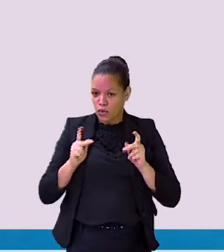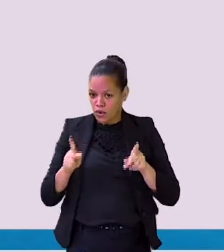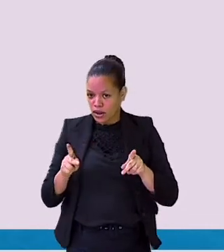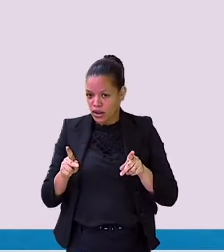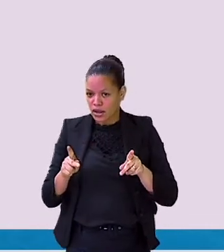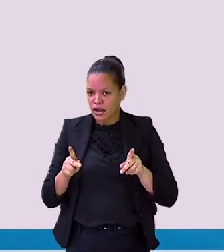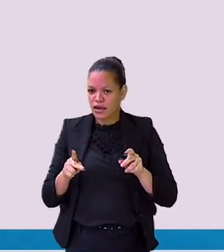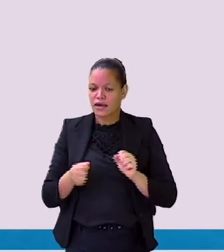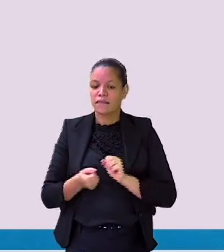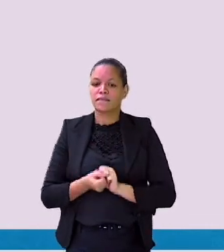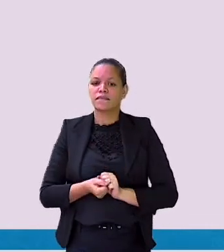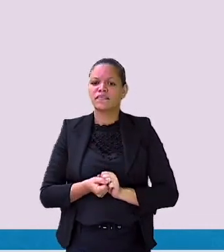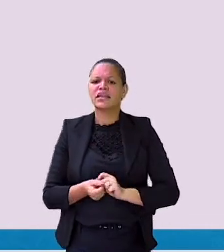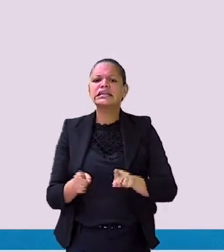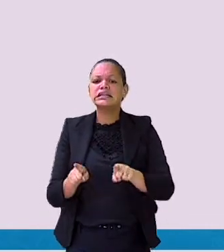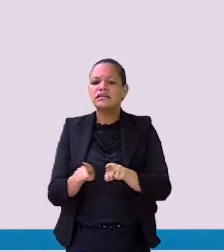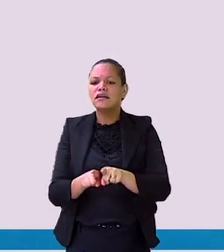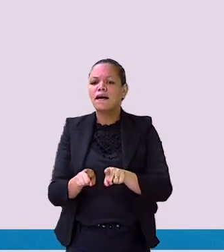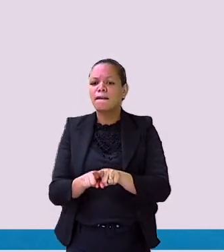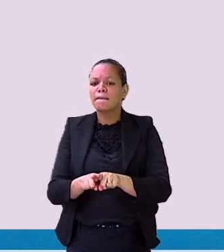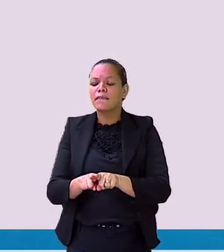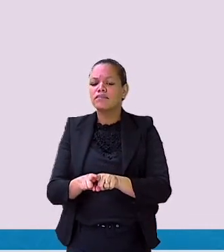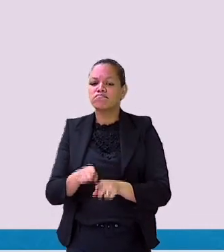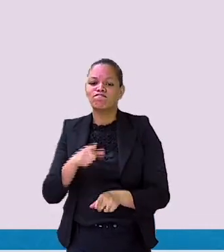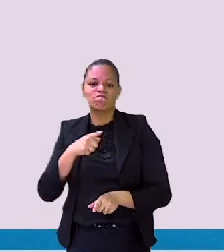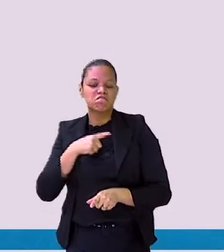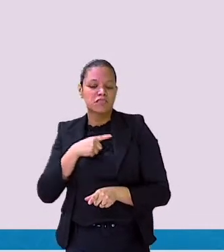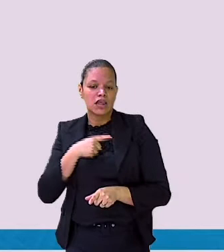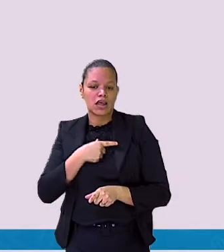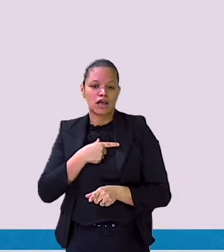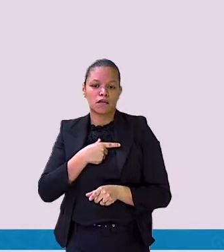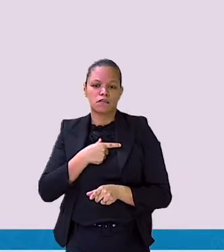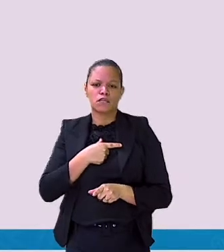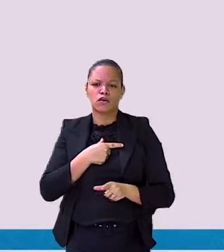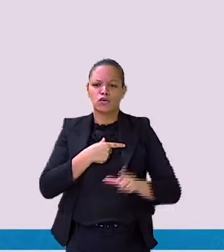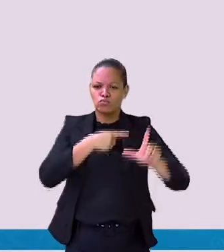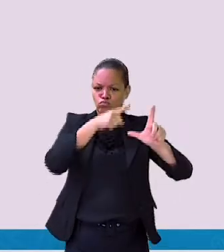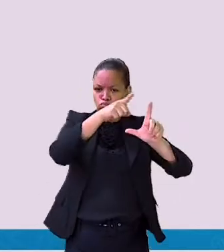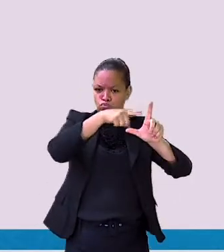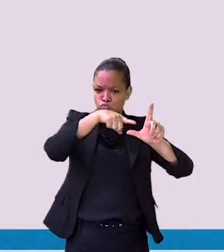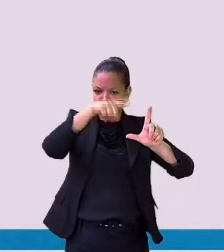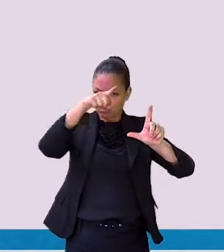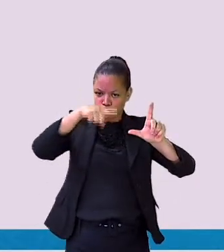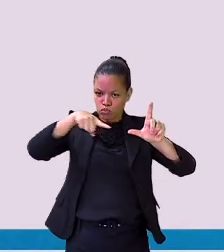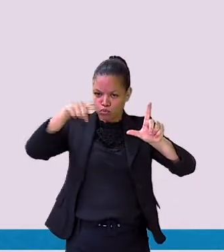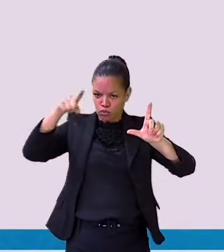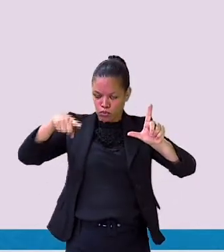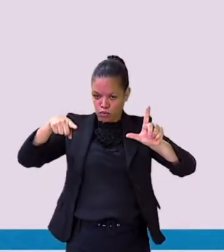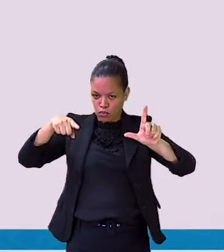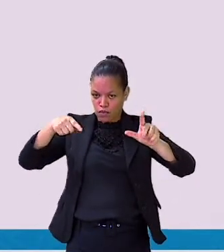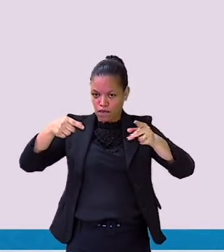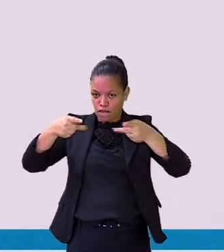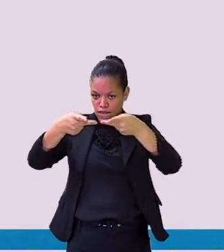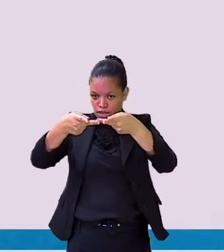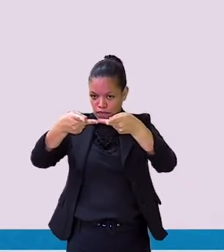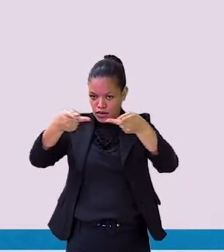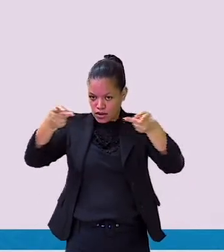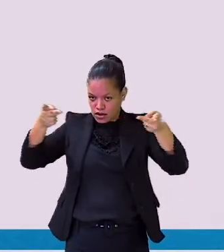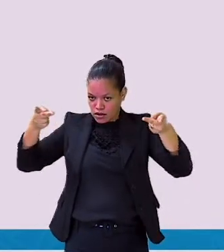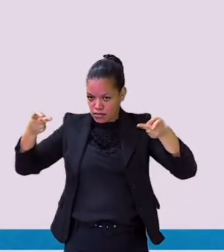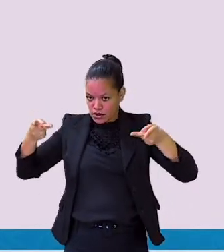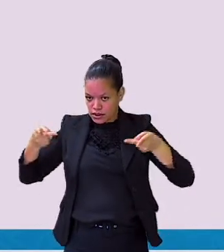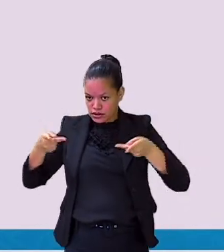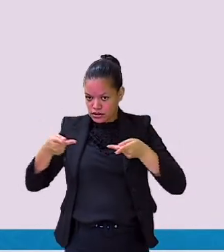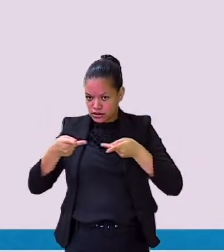de pizza, que ele parece uma pizza fatiada, né? Ou gráfico de setores. Veja que esse gráfico aqui,